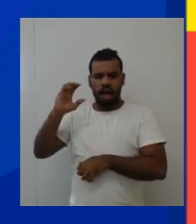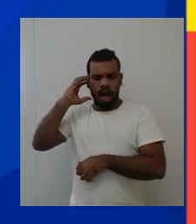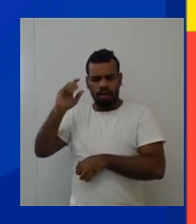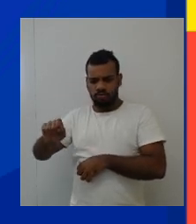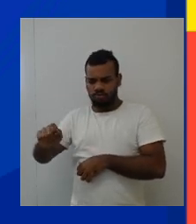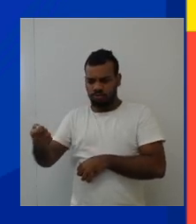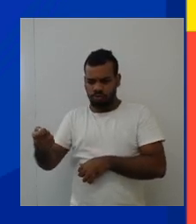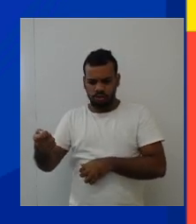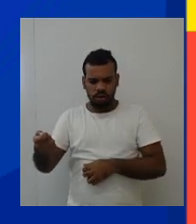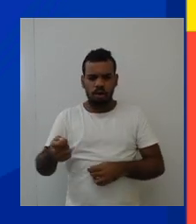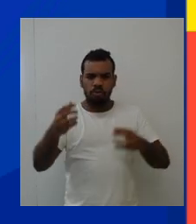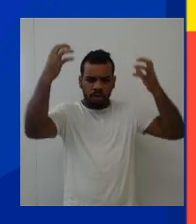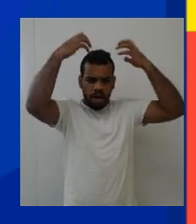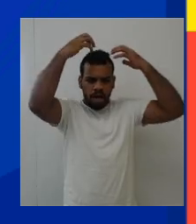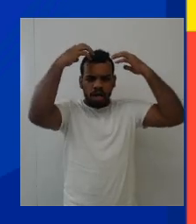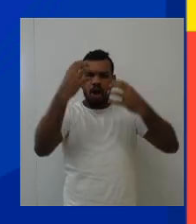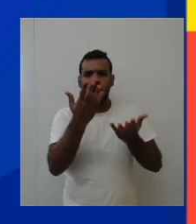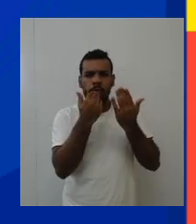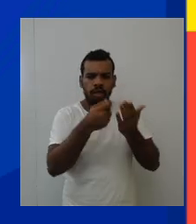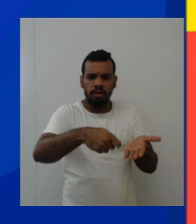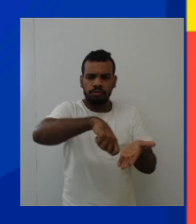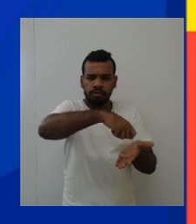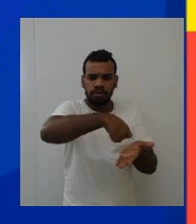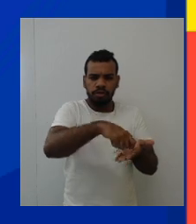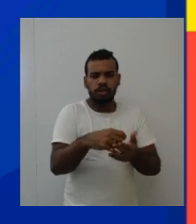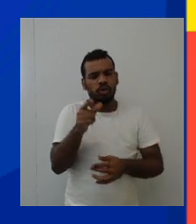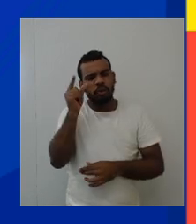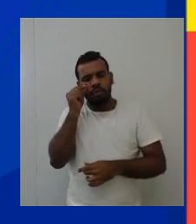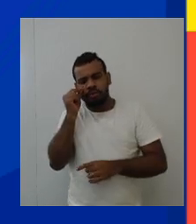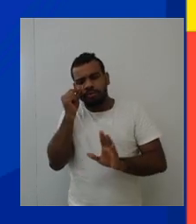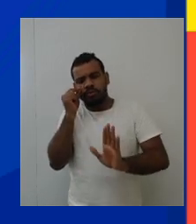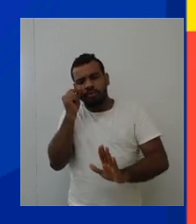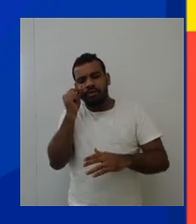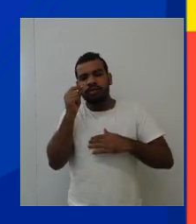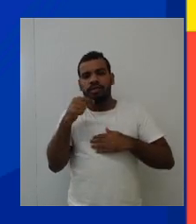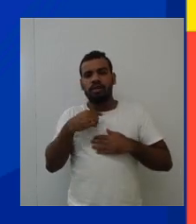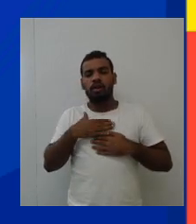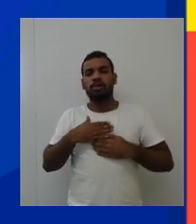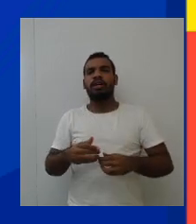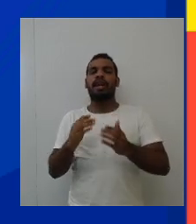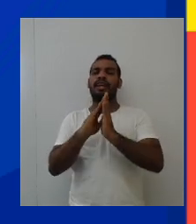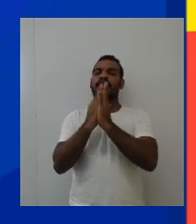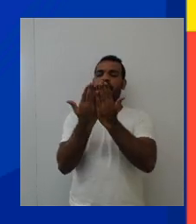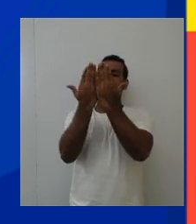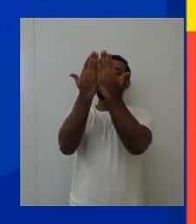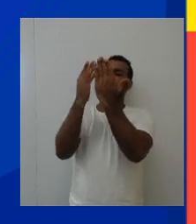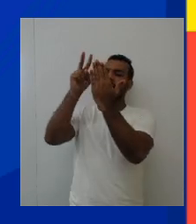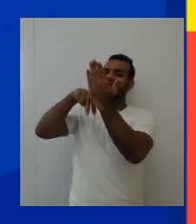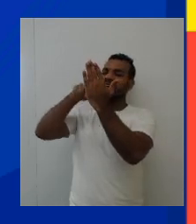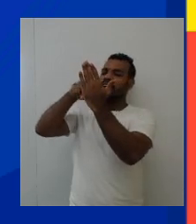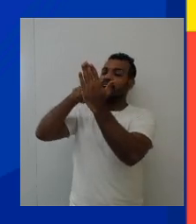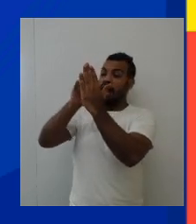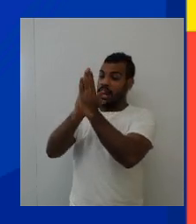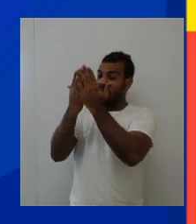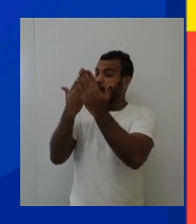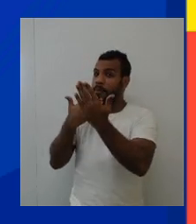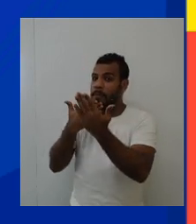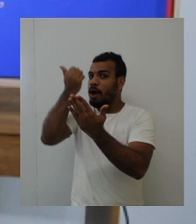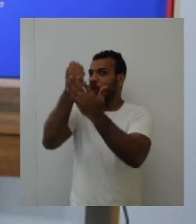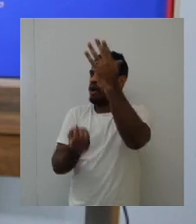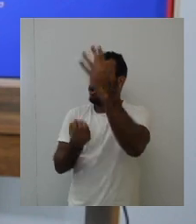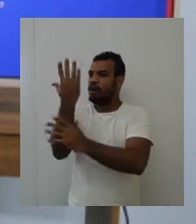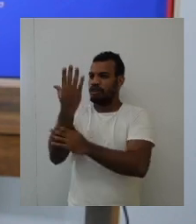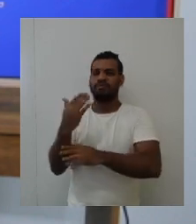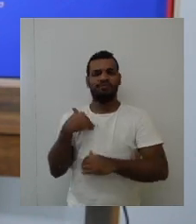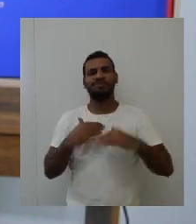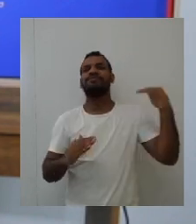a comida, li um pouco, não sei dormir sem ler, gosto de manusear um livro. O livro é a melhor invenção do homem.